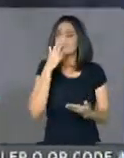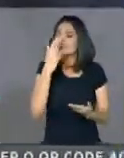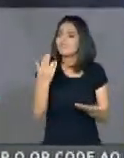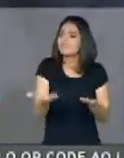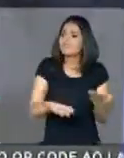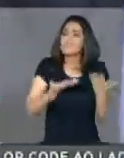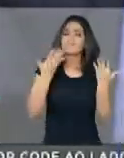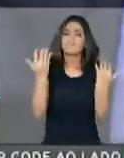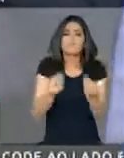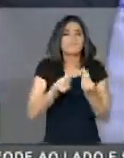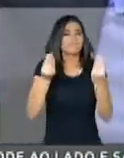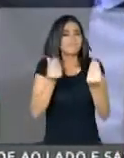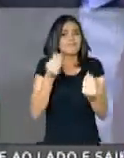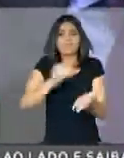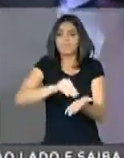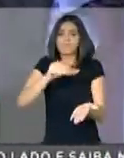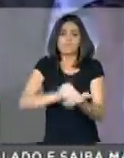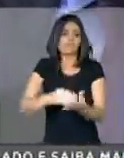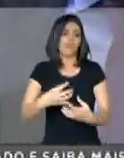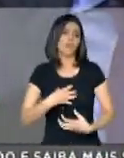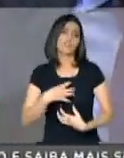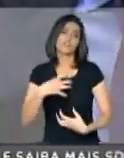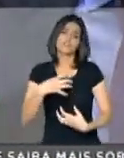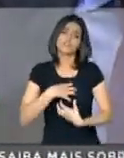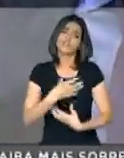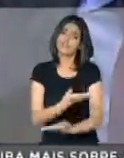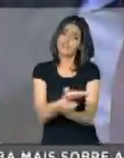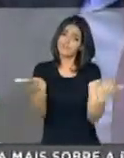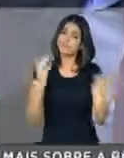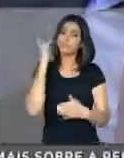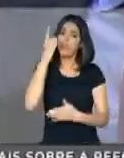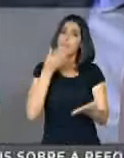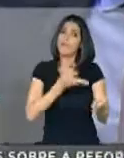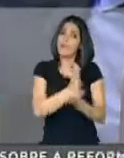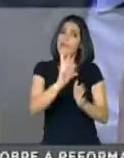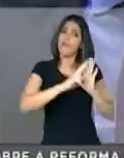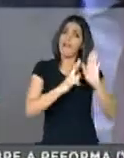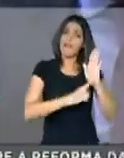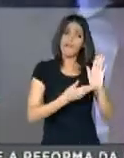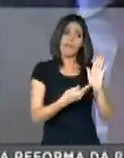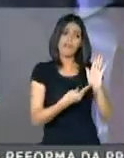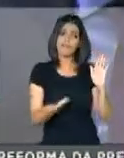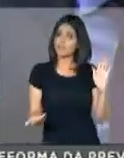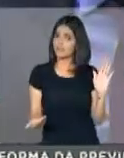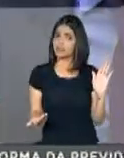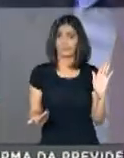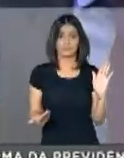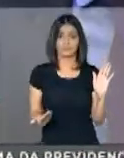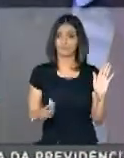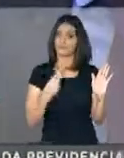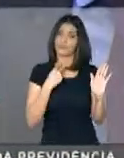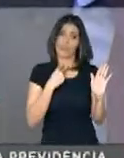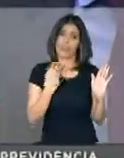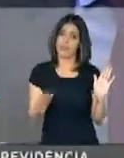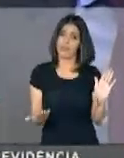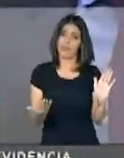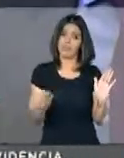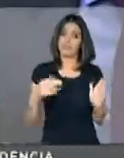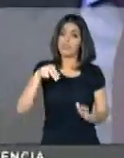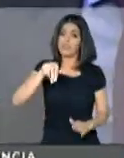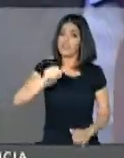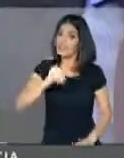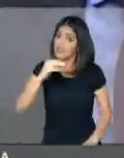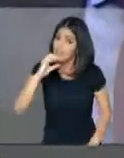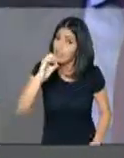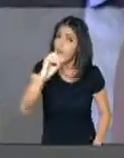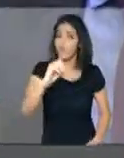uma insensibilidade enorme por parte desse Parlamento em aprovar regras como essa que está sendo aprovada agora. Então, nós dissemos